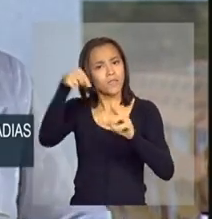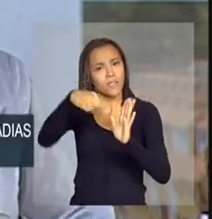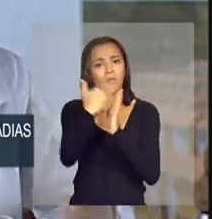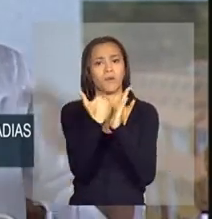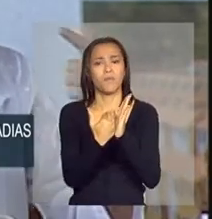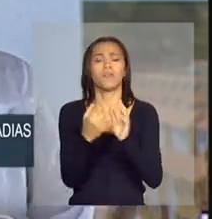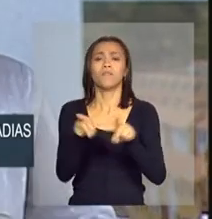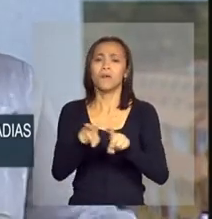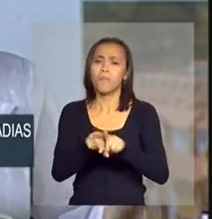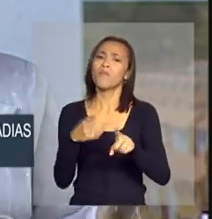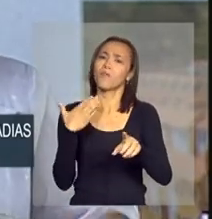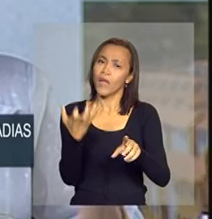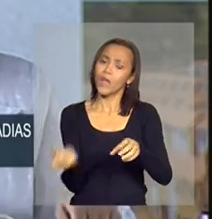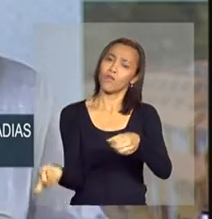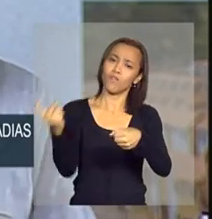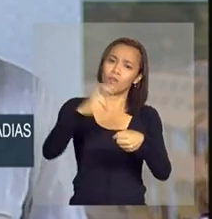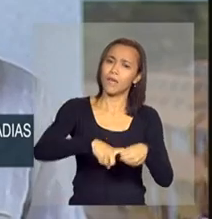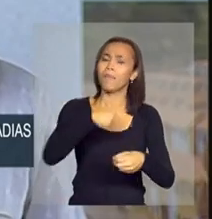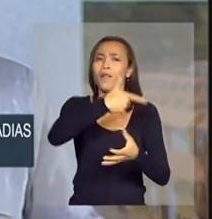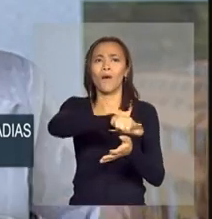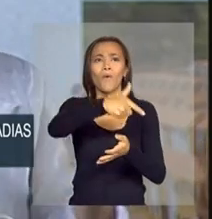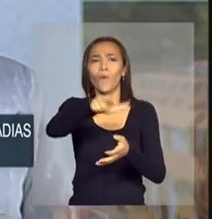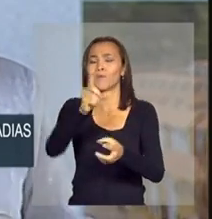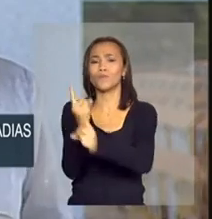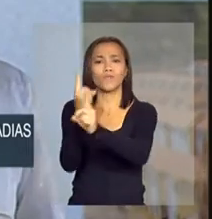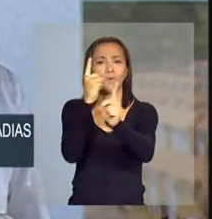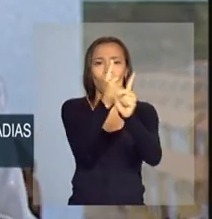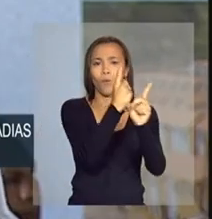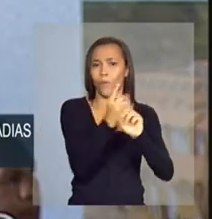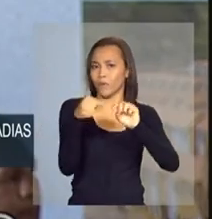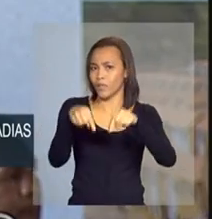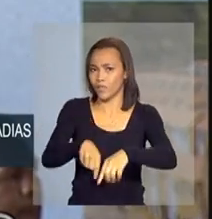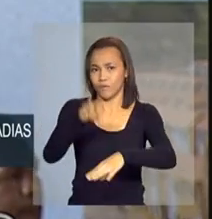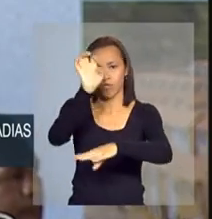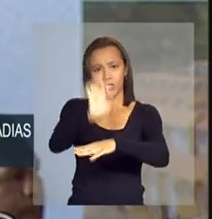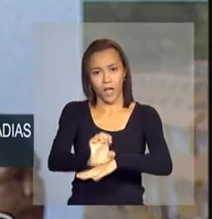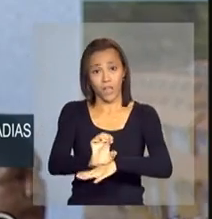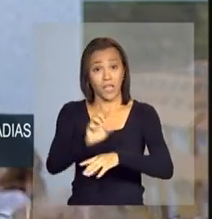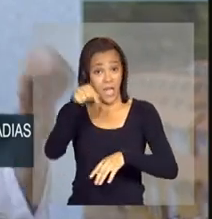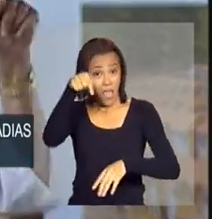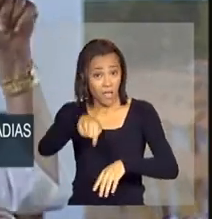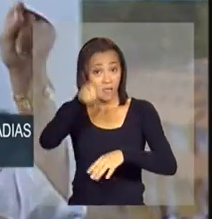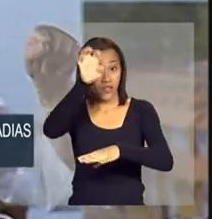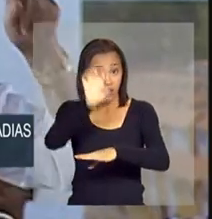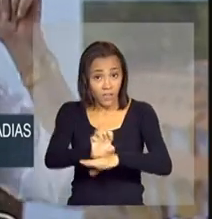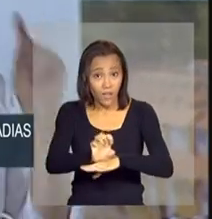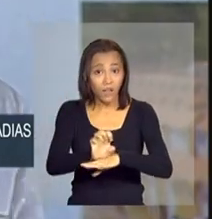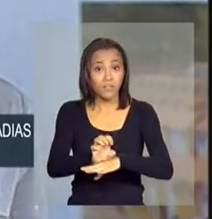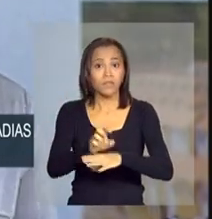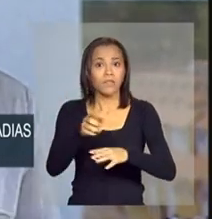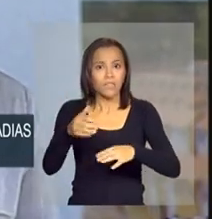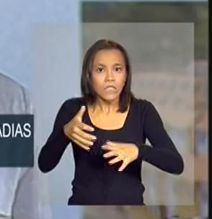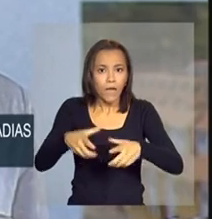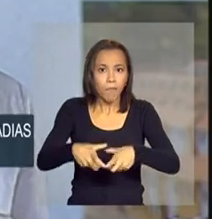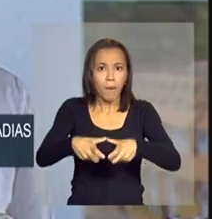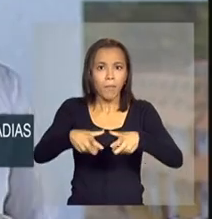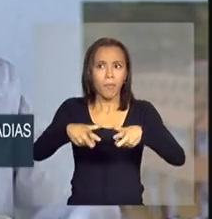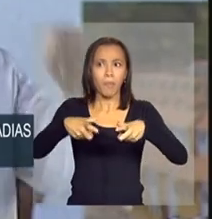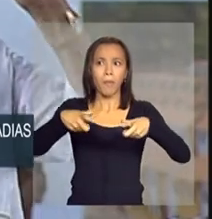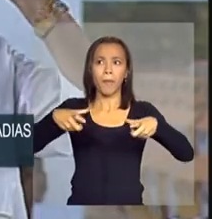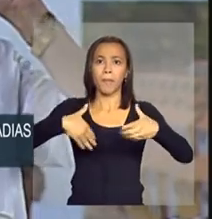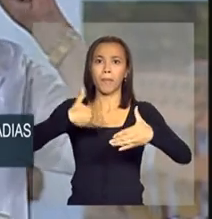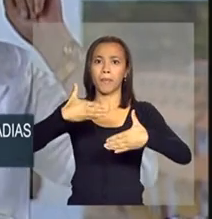para outros momentos aqui no estado porque esse é um estado que é um estado que cresce